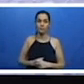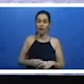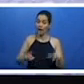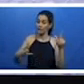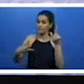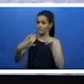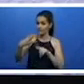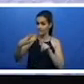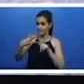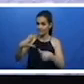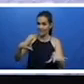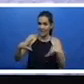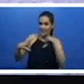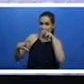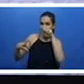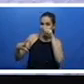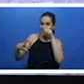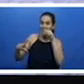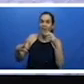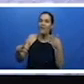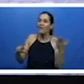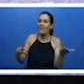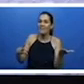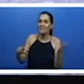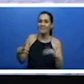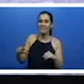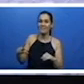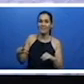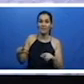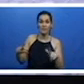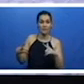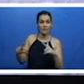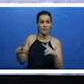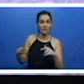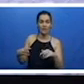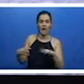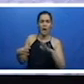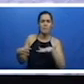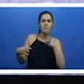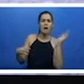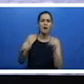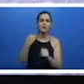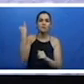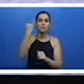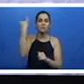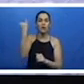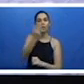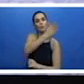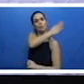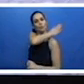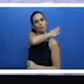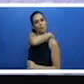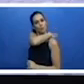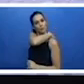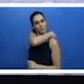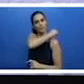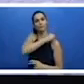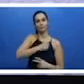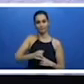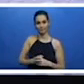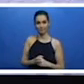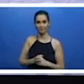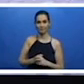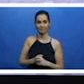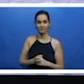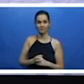terceira respiração para esses animais, que para a gente, para os demais animais é a mais importante, é a pulmonar, respiração por